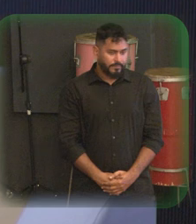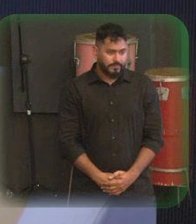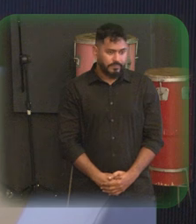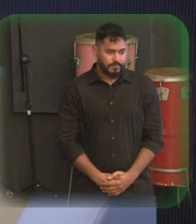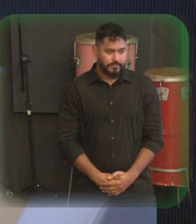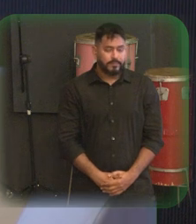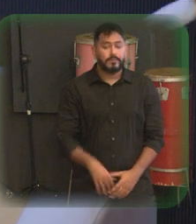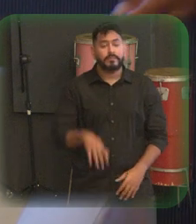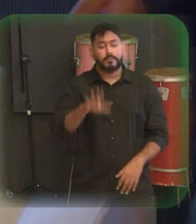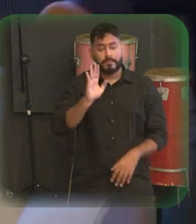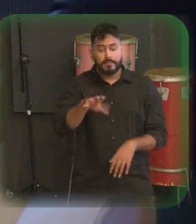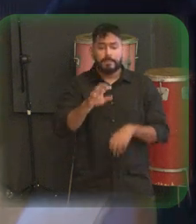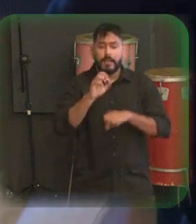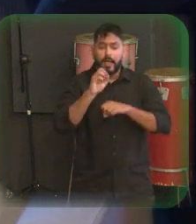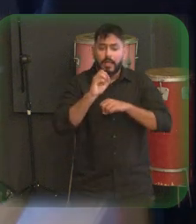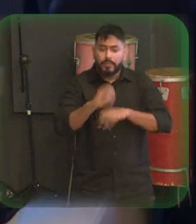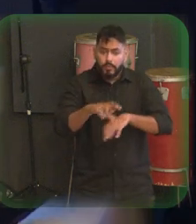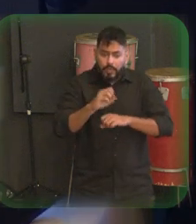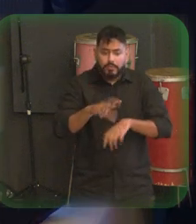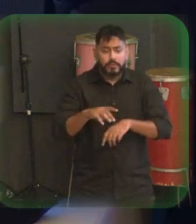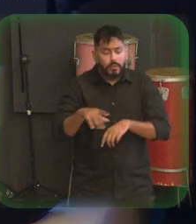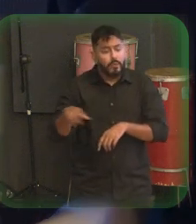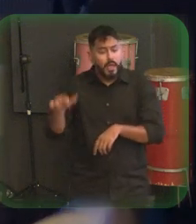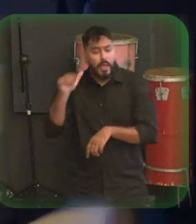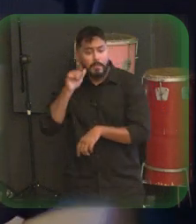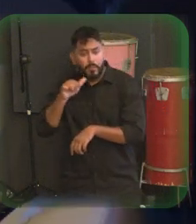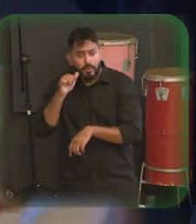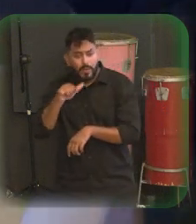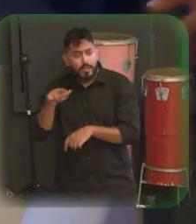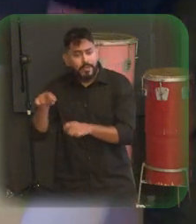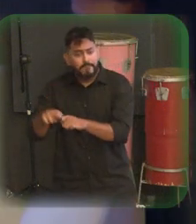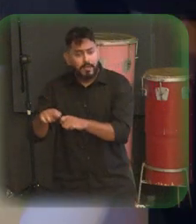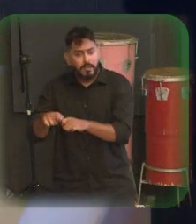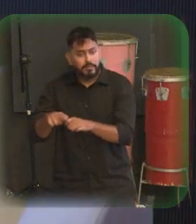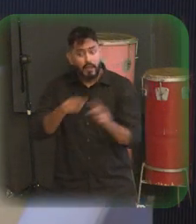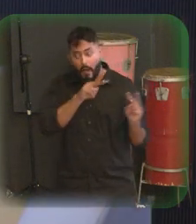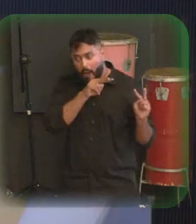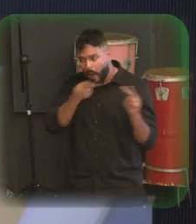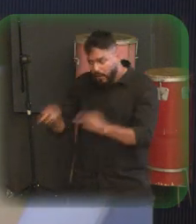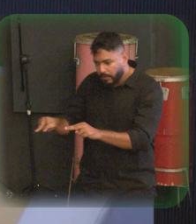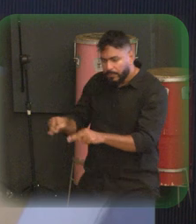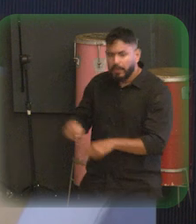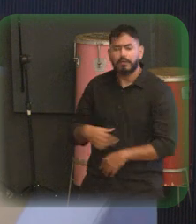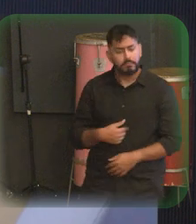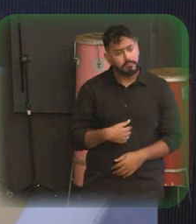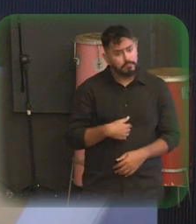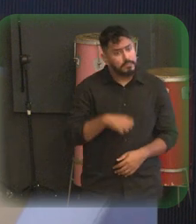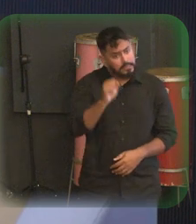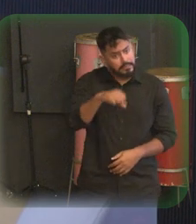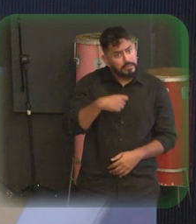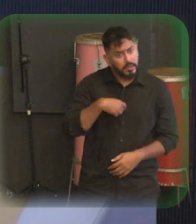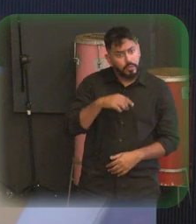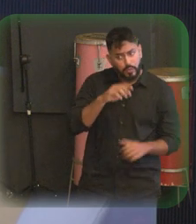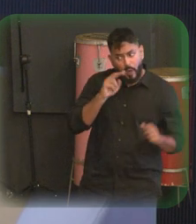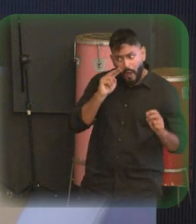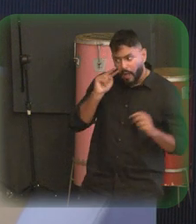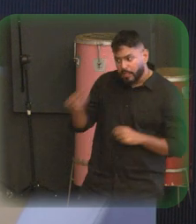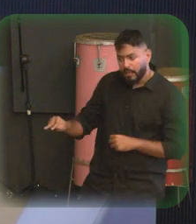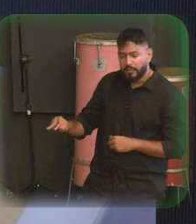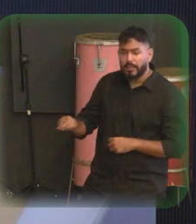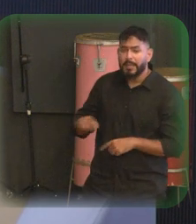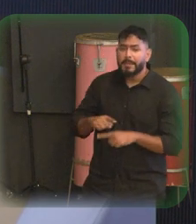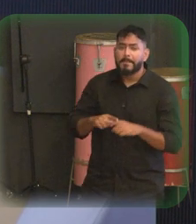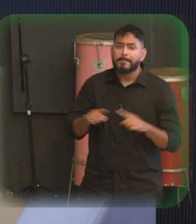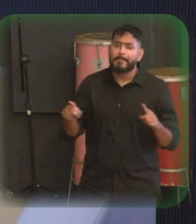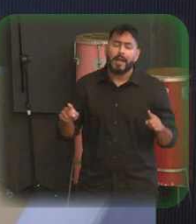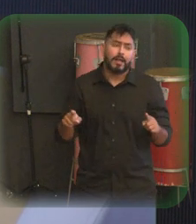a educação é feita por mulheres, olhe para elas. Eu disse, eu estou olhando. Eu só não posso fazer aquilo